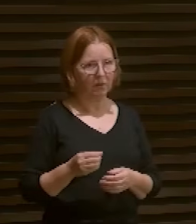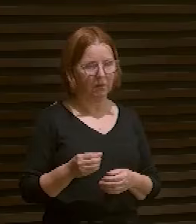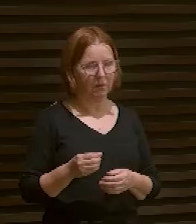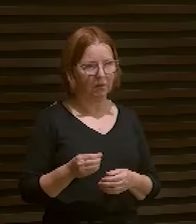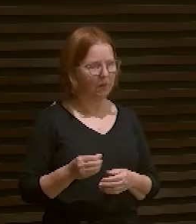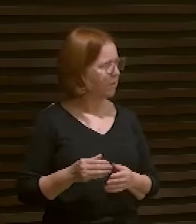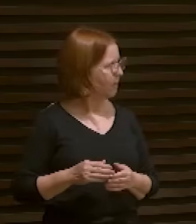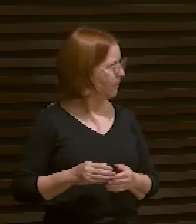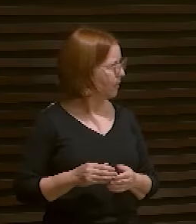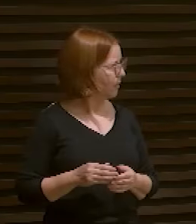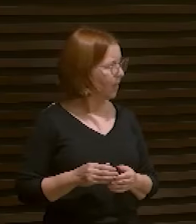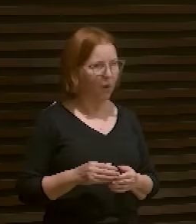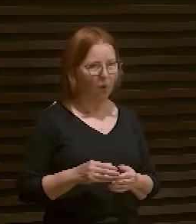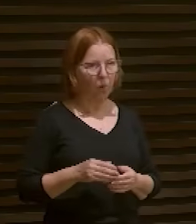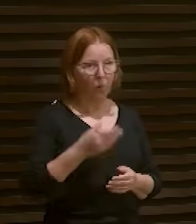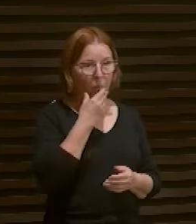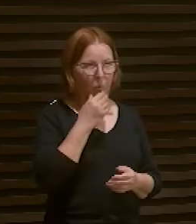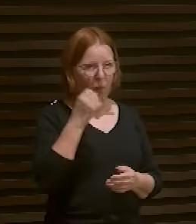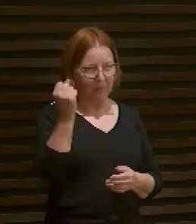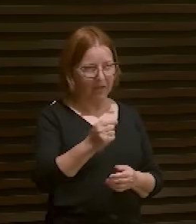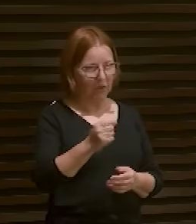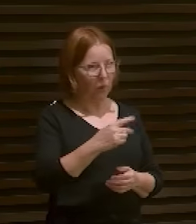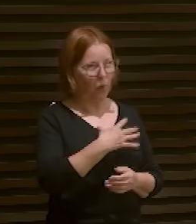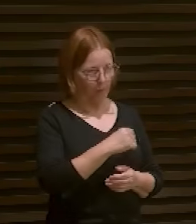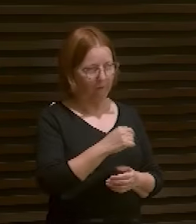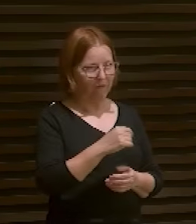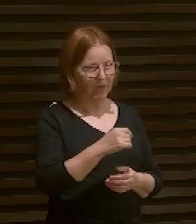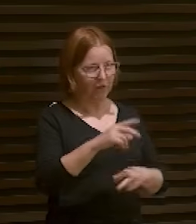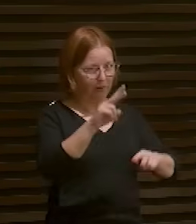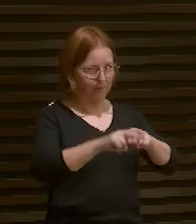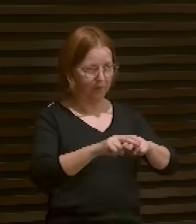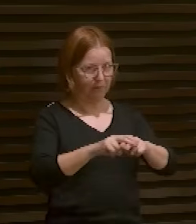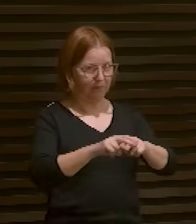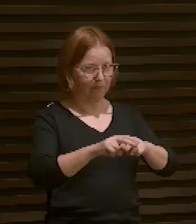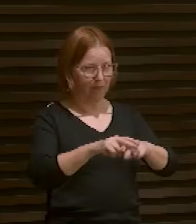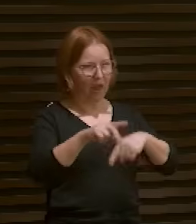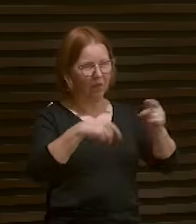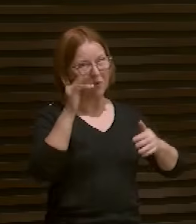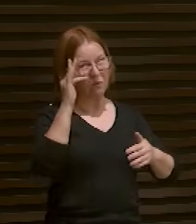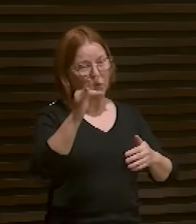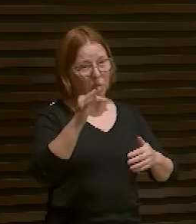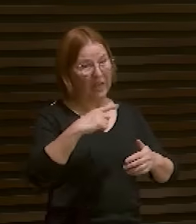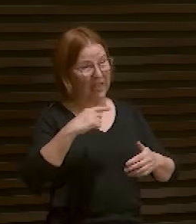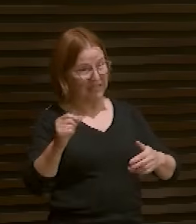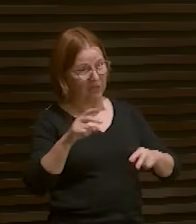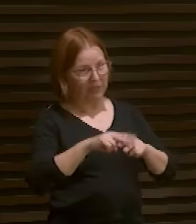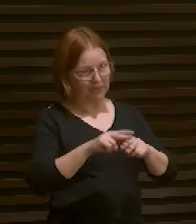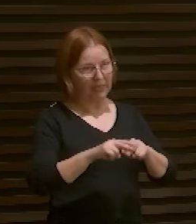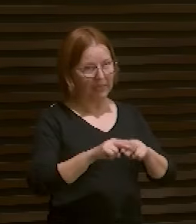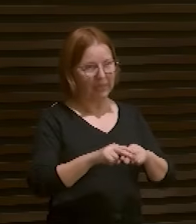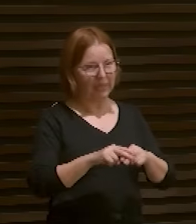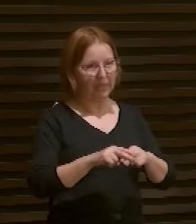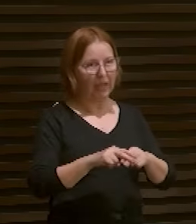ela quis ir lá na delegacia, eu quero conhecer a pessoa que matou meu filho. O que a senhora quer com ele? Eu quero dizer para ele que ele está